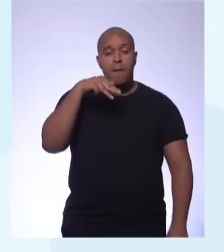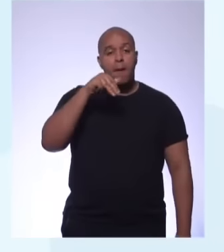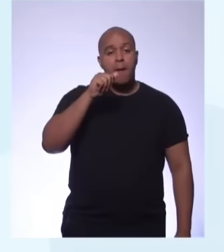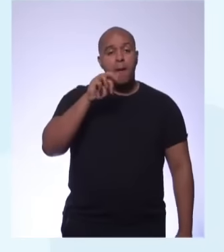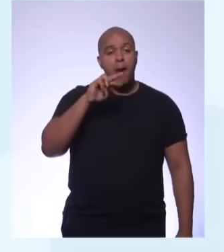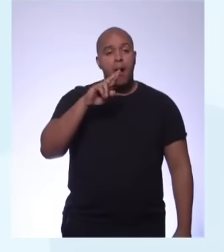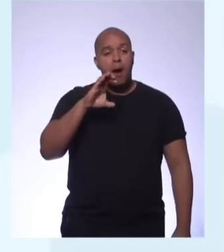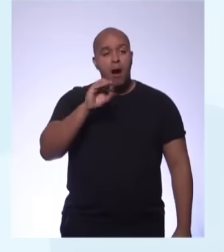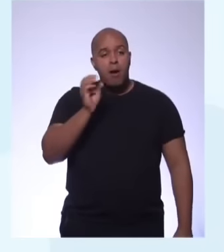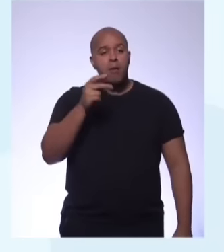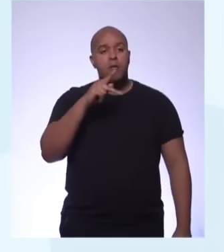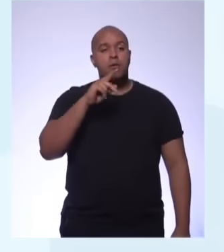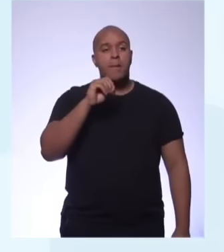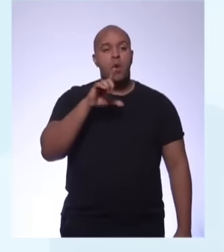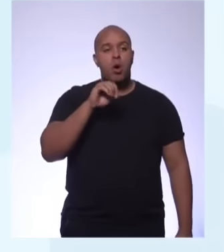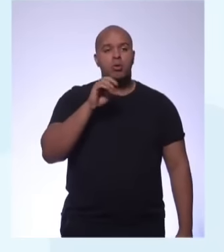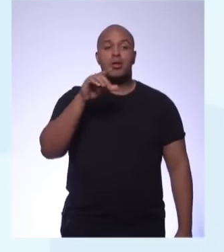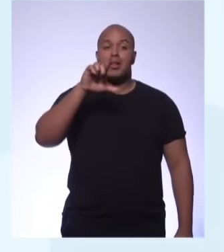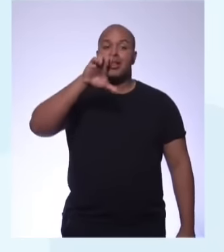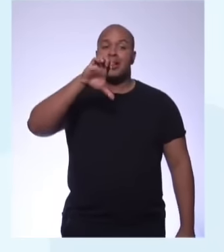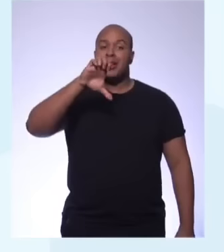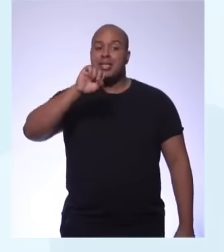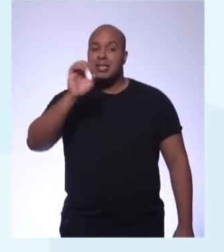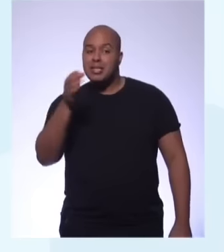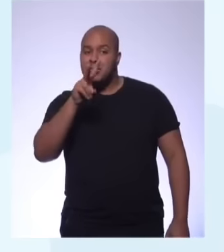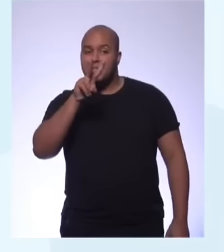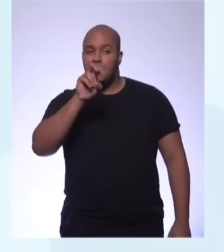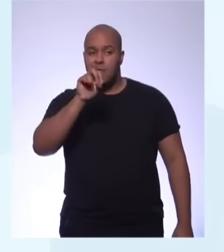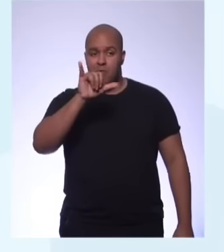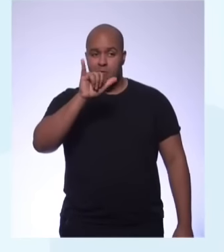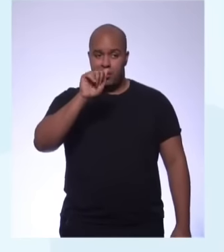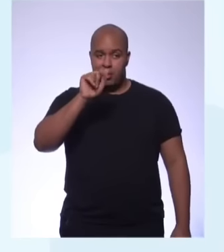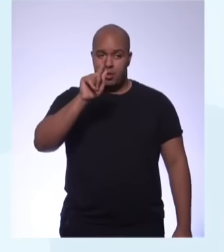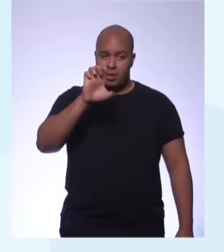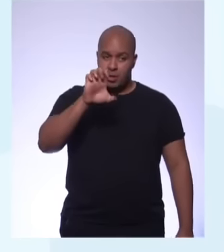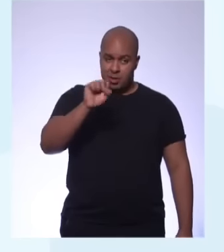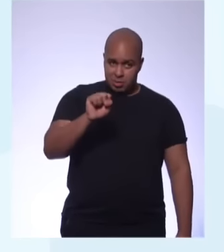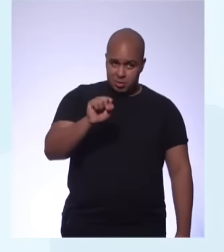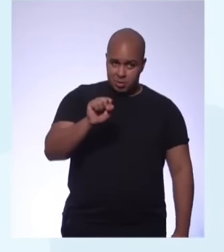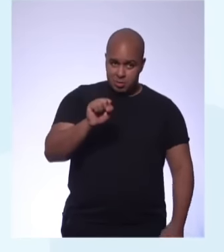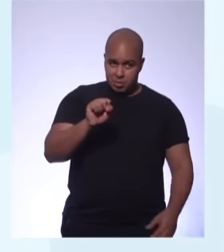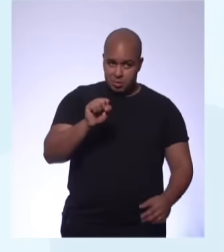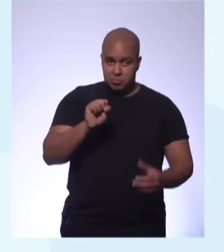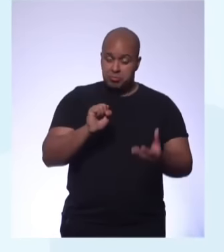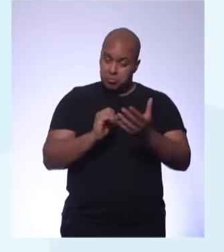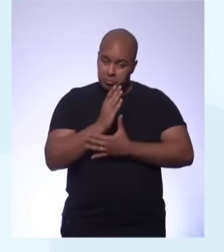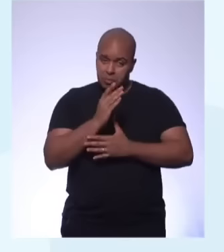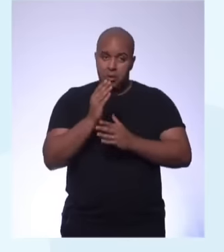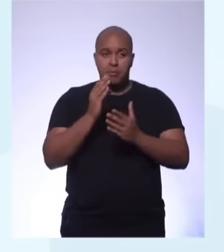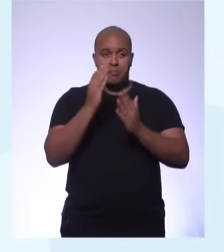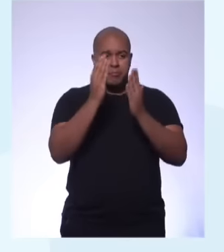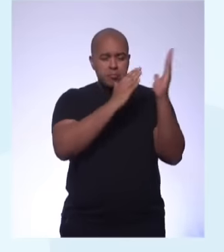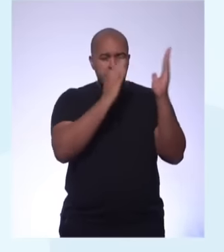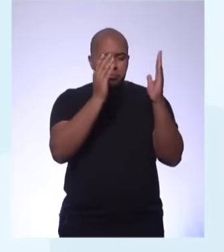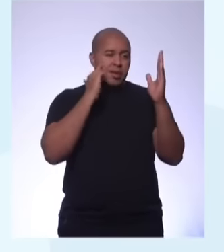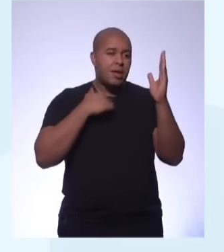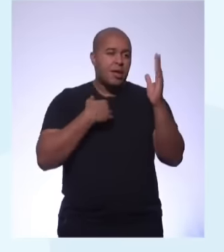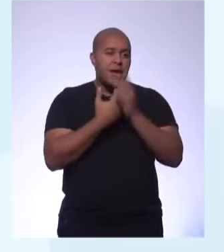Le Le Voyage. As viagens de Marco Polo. de Marco Polo. Fonte Biblioteca Digital.